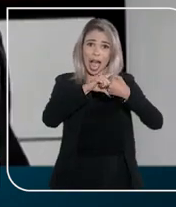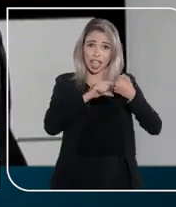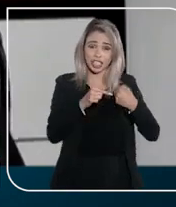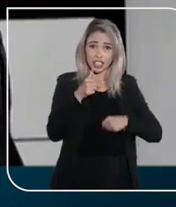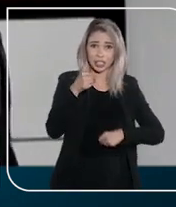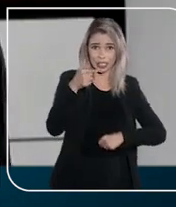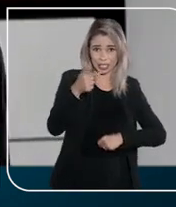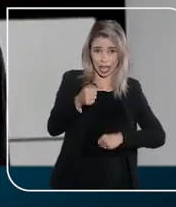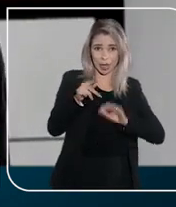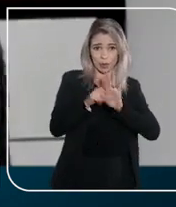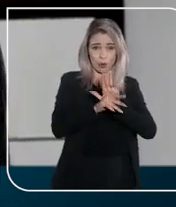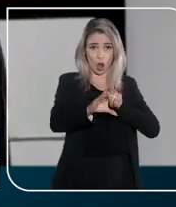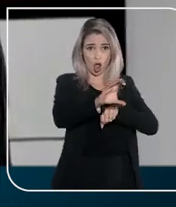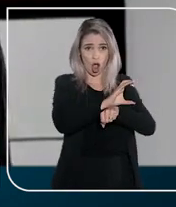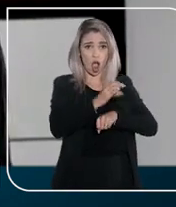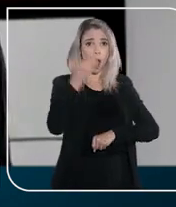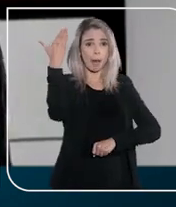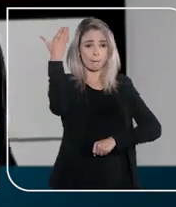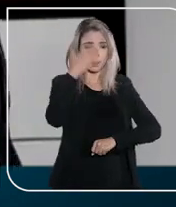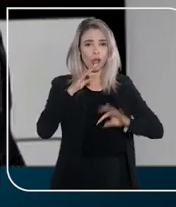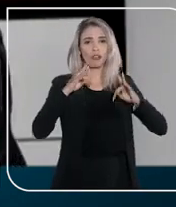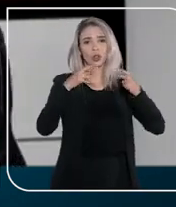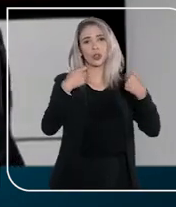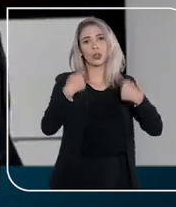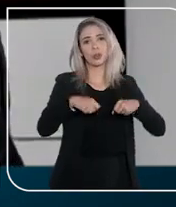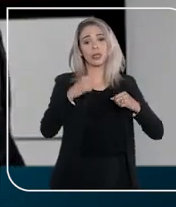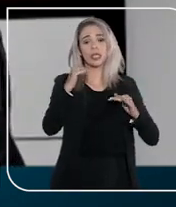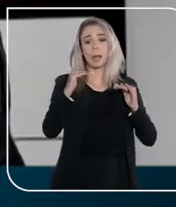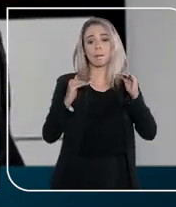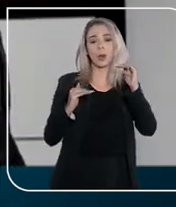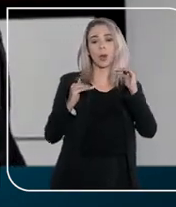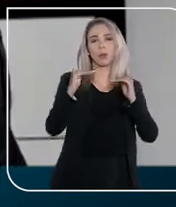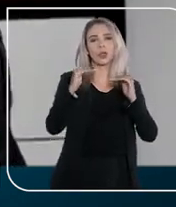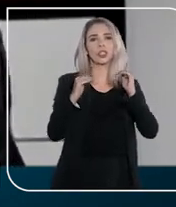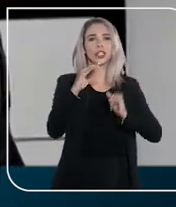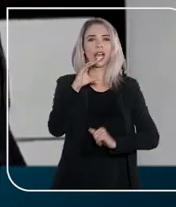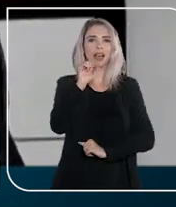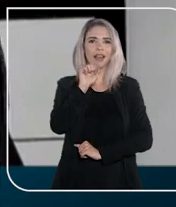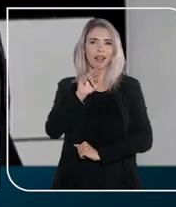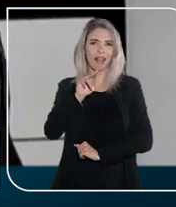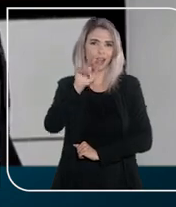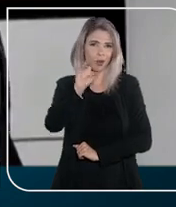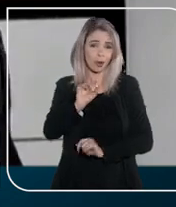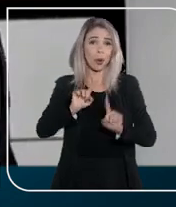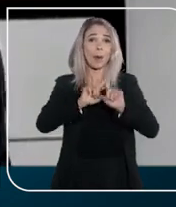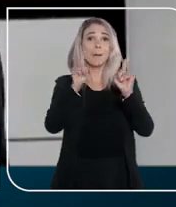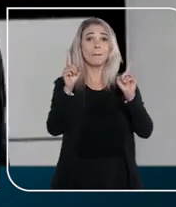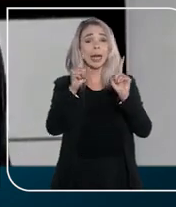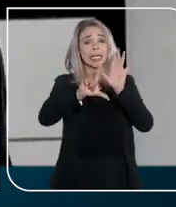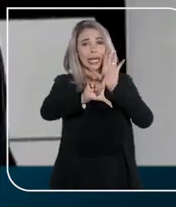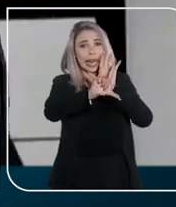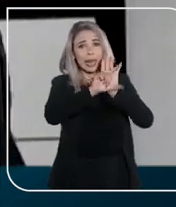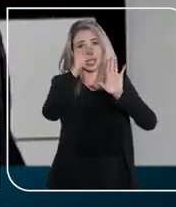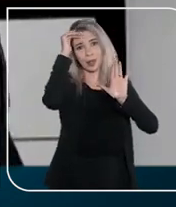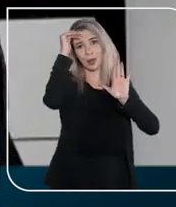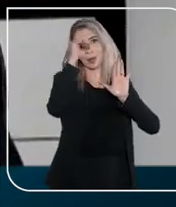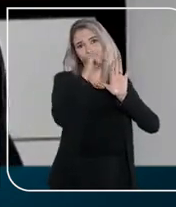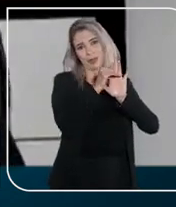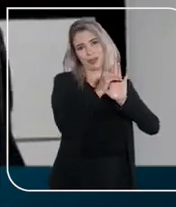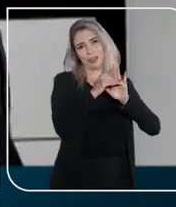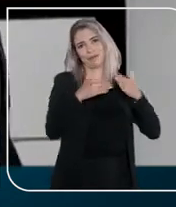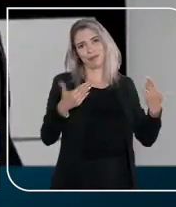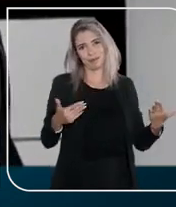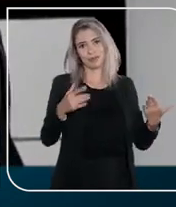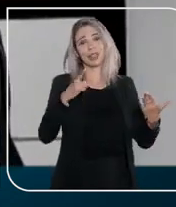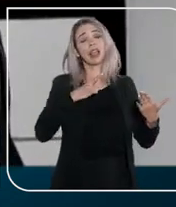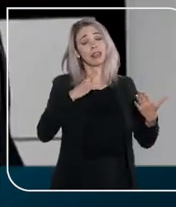as provas têm que ser proporcionais ao cargo, mas no limite da lei. E é a mesma disposição que nós temos na 9784, no